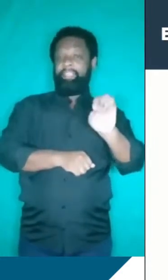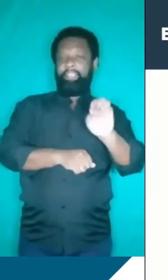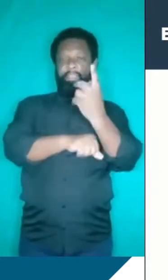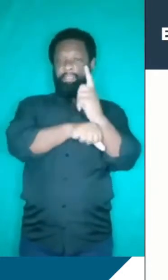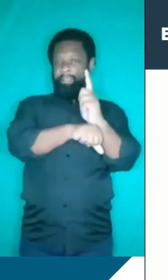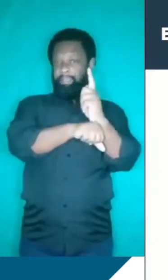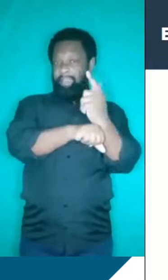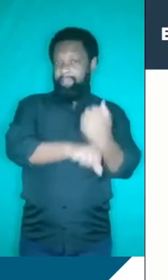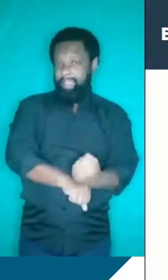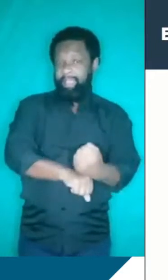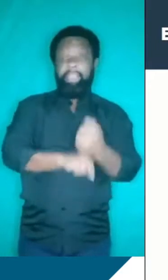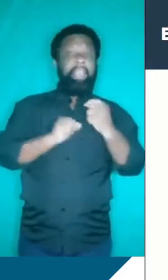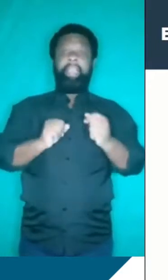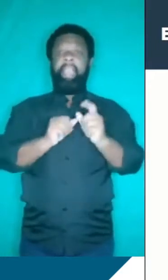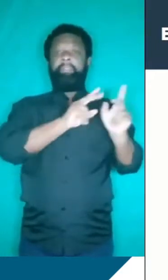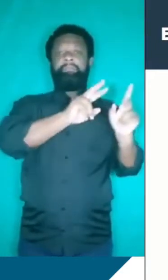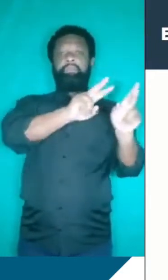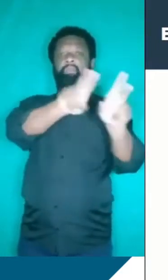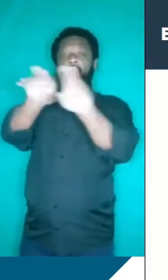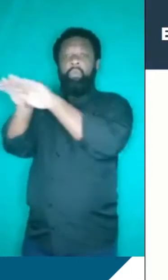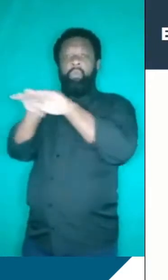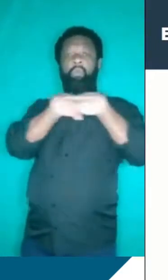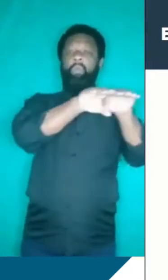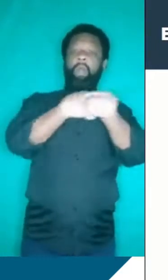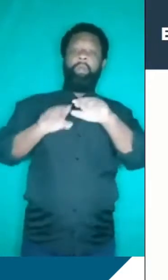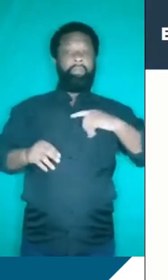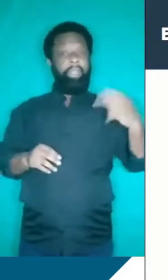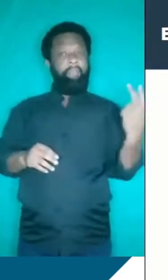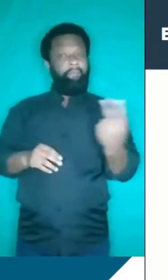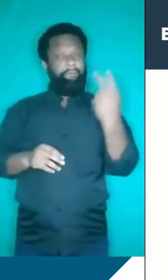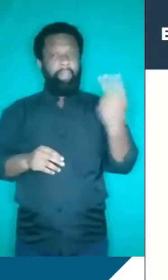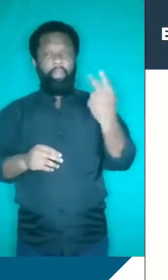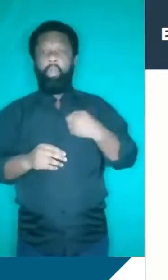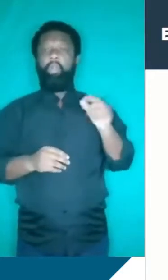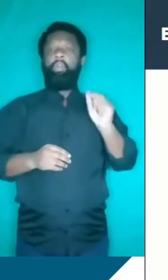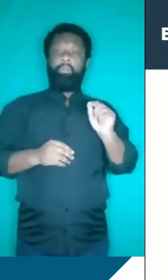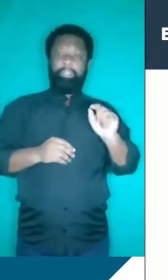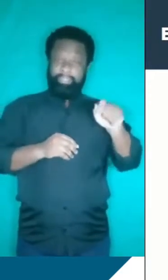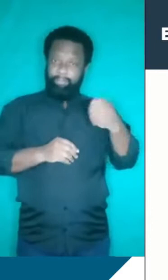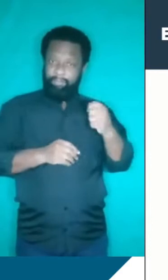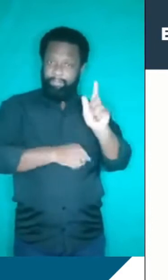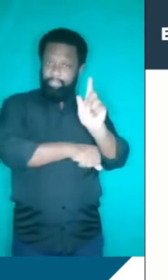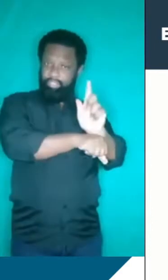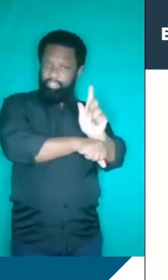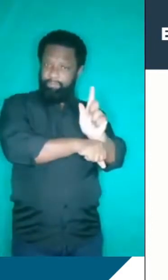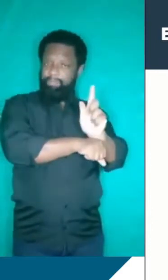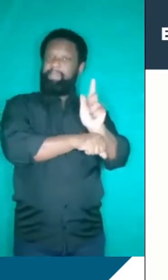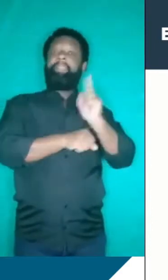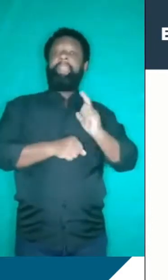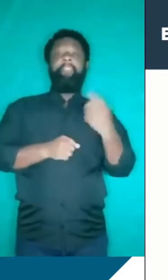é constante para todo mundo, é igual para todo mundo. E tem um valor, né, ela é chamada de G, ela tem um valor